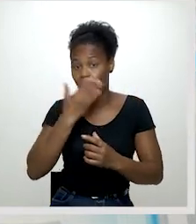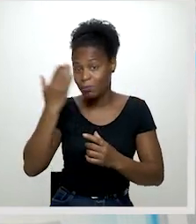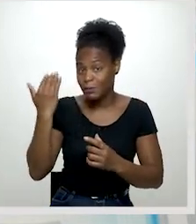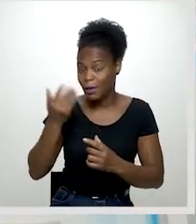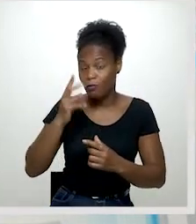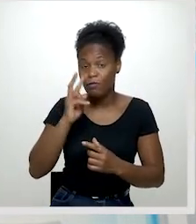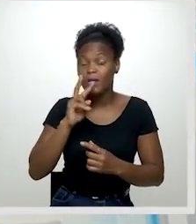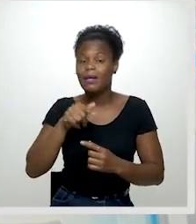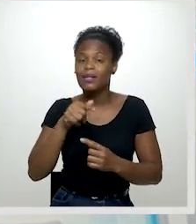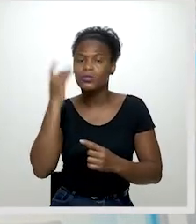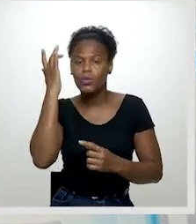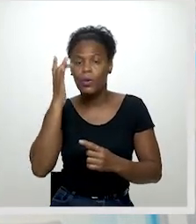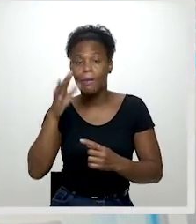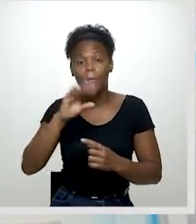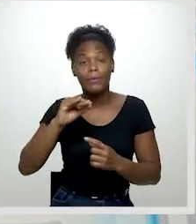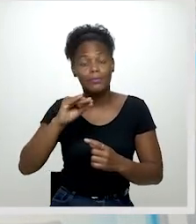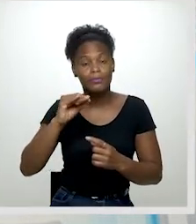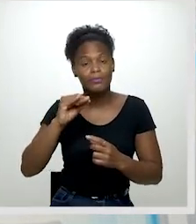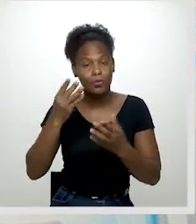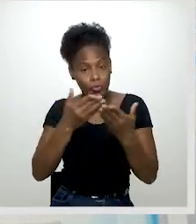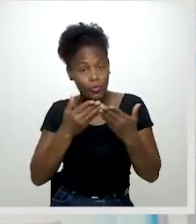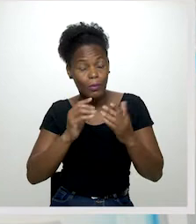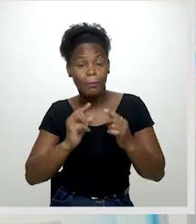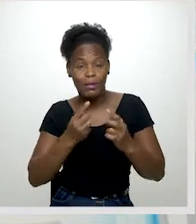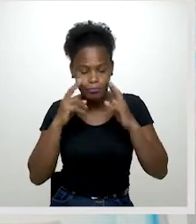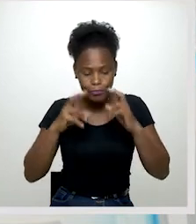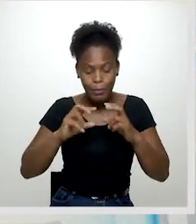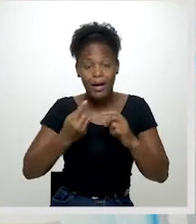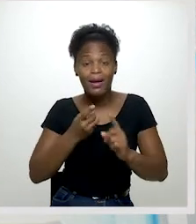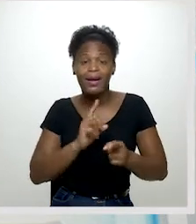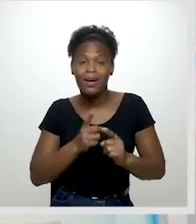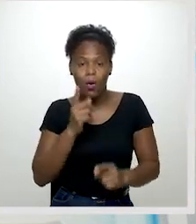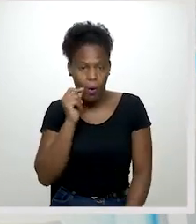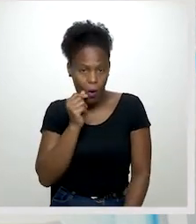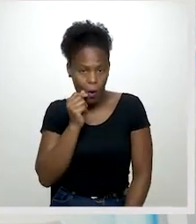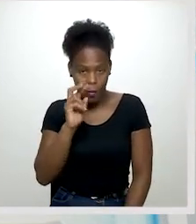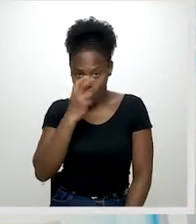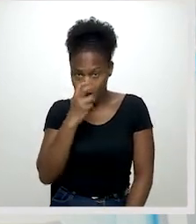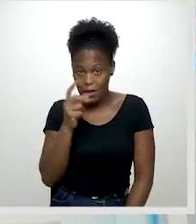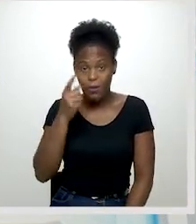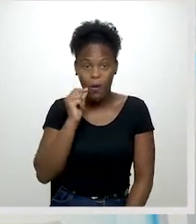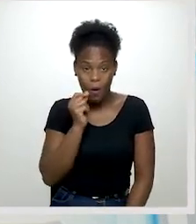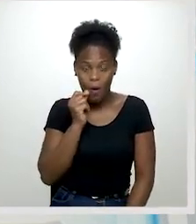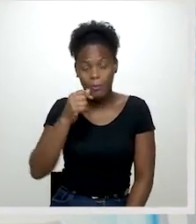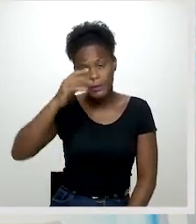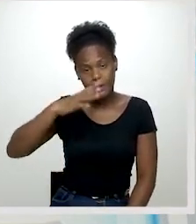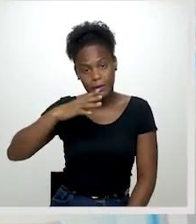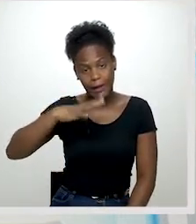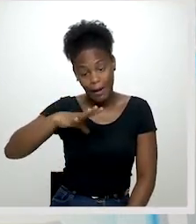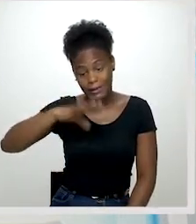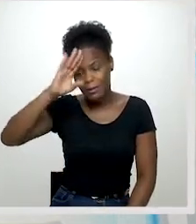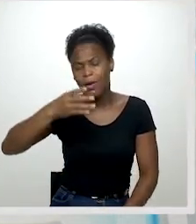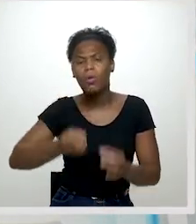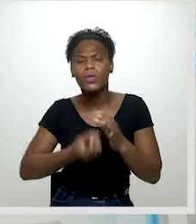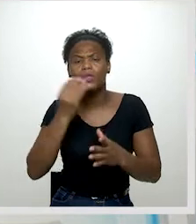foram fundamentadas para que o homem, a curiosidade humana de saber